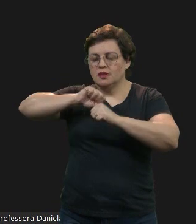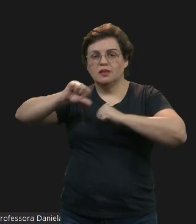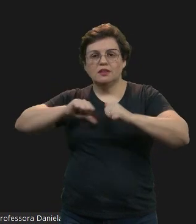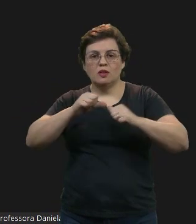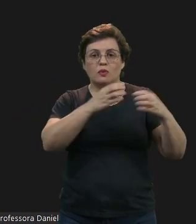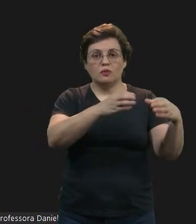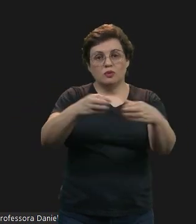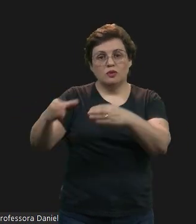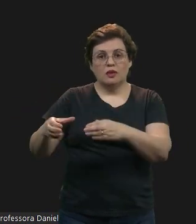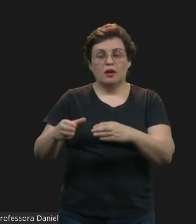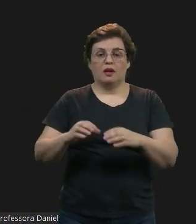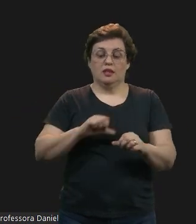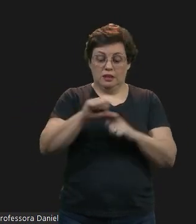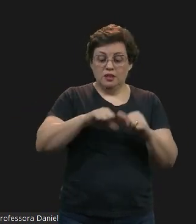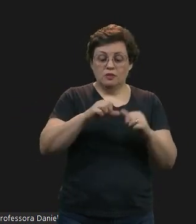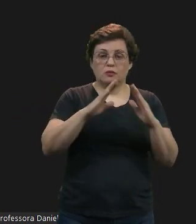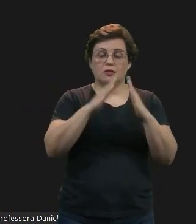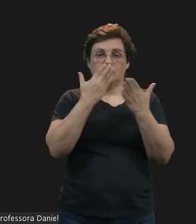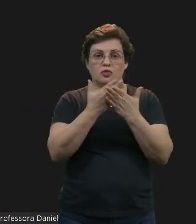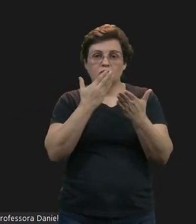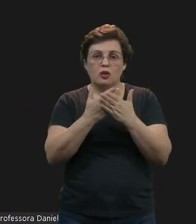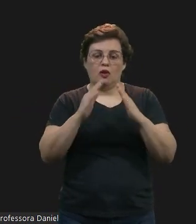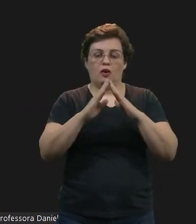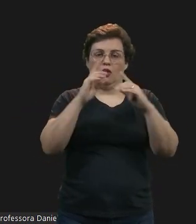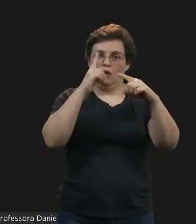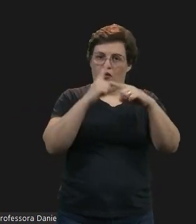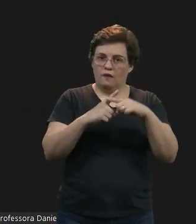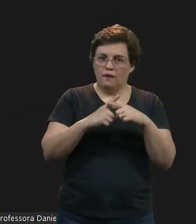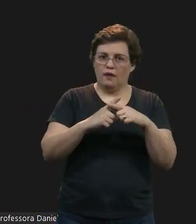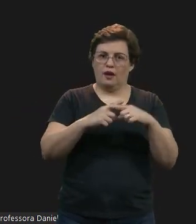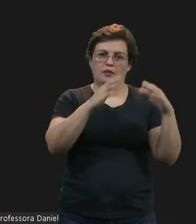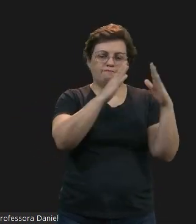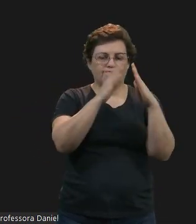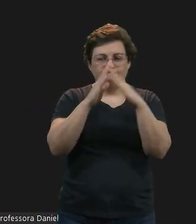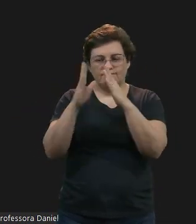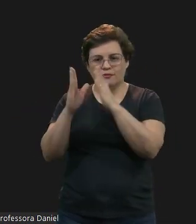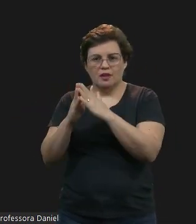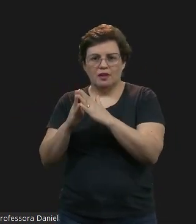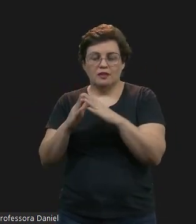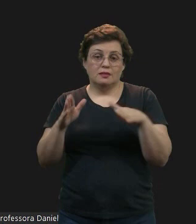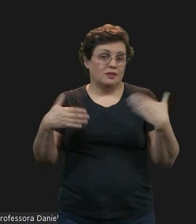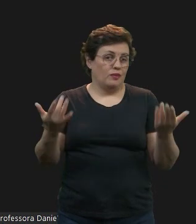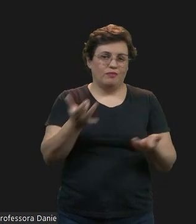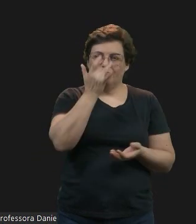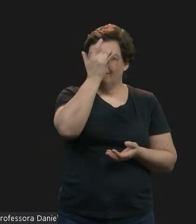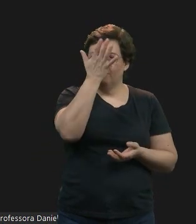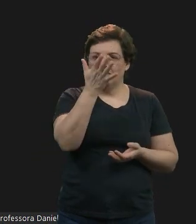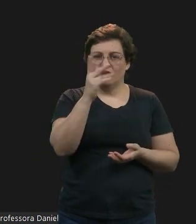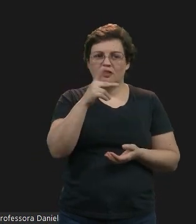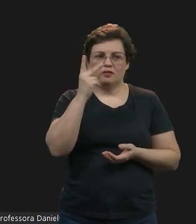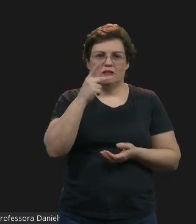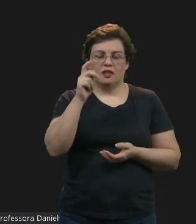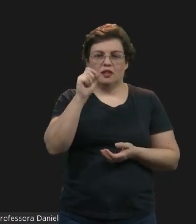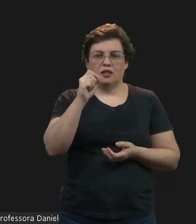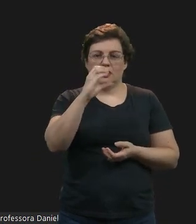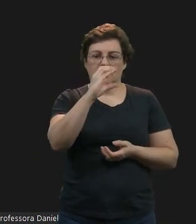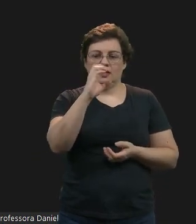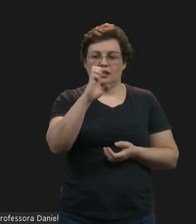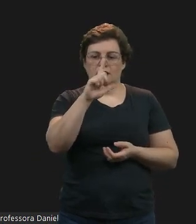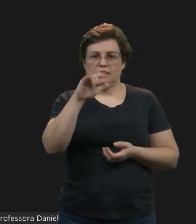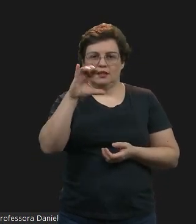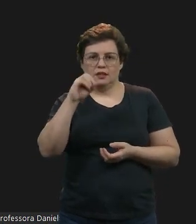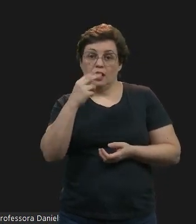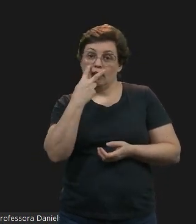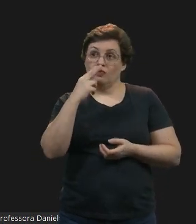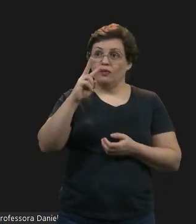escolas, casas, igrejas, enfim, é fácil dizer que Célio viu Marília crescer.